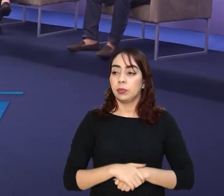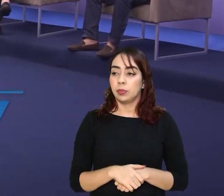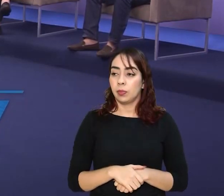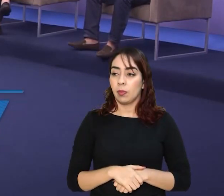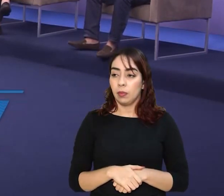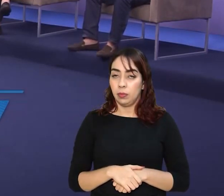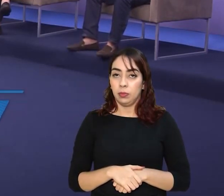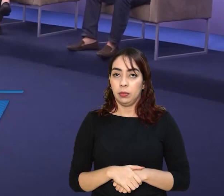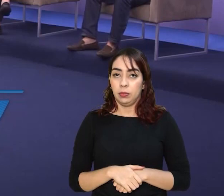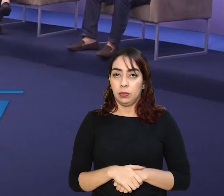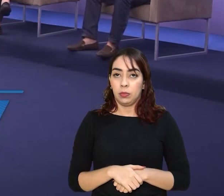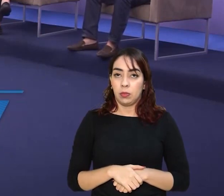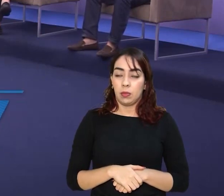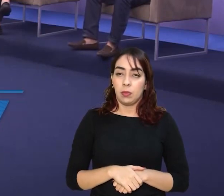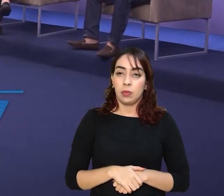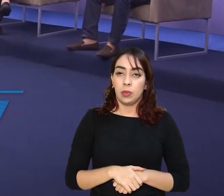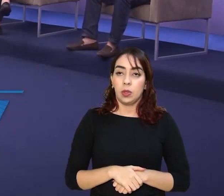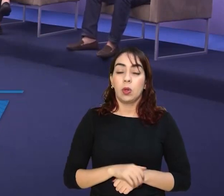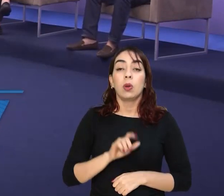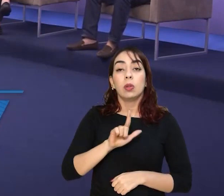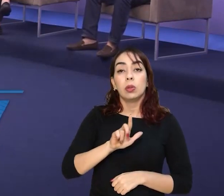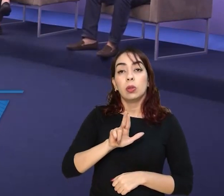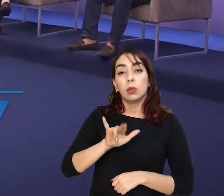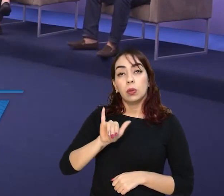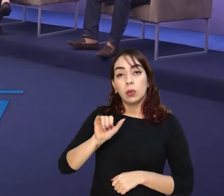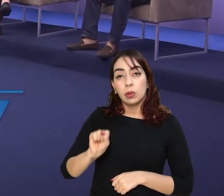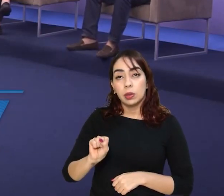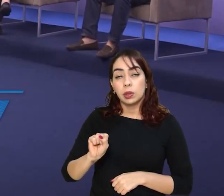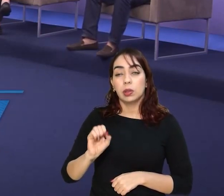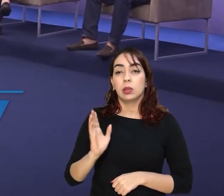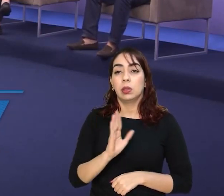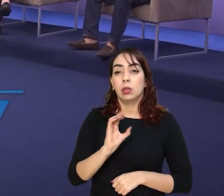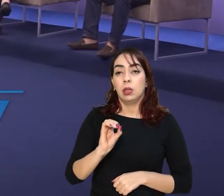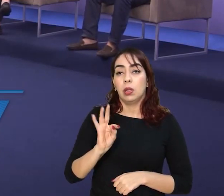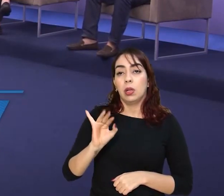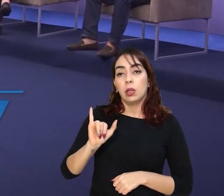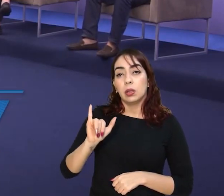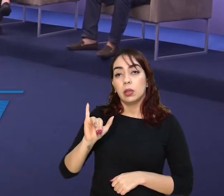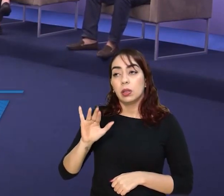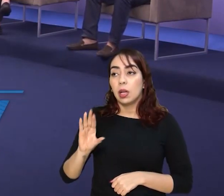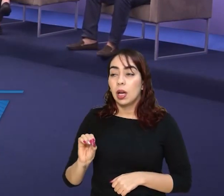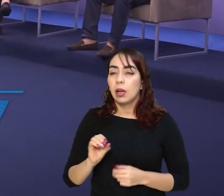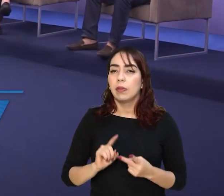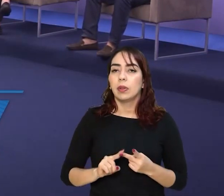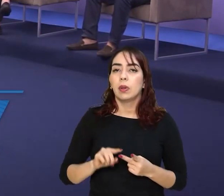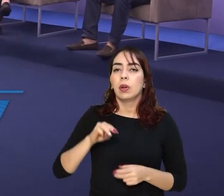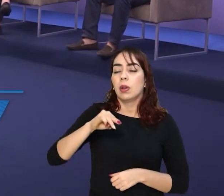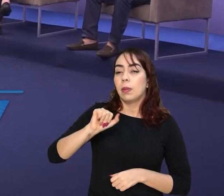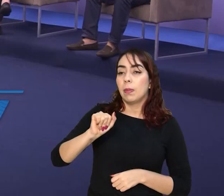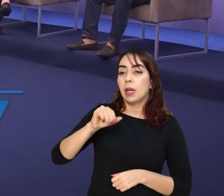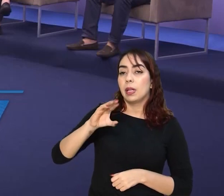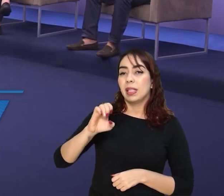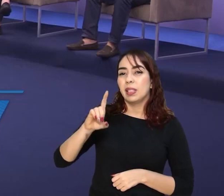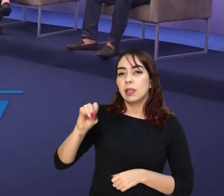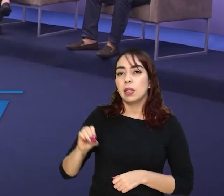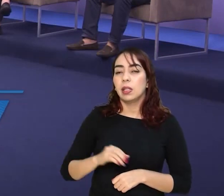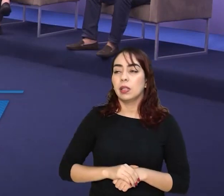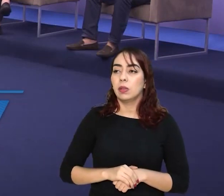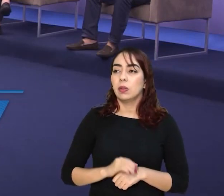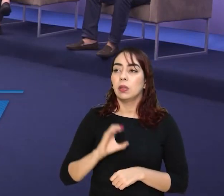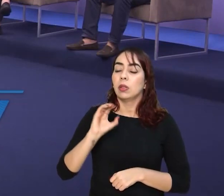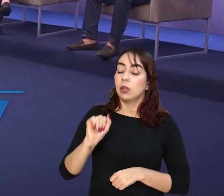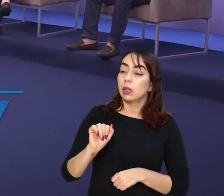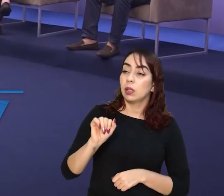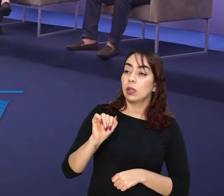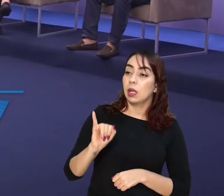que Luiz Otávio é titular? Pelo que o. O jogando, Michel Macedo é titular? Não, esse não. Kaique. Talvez.